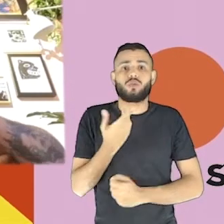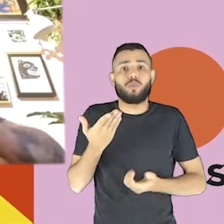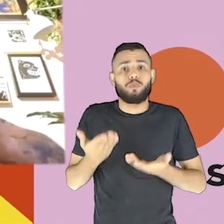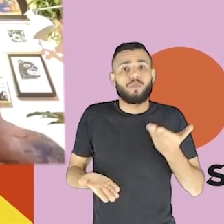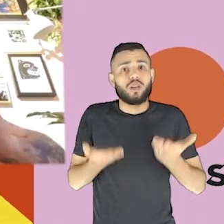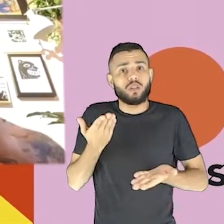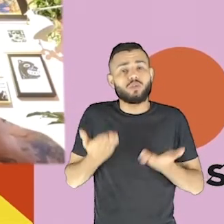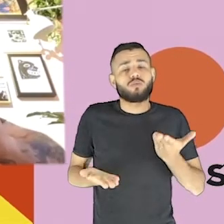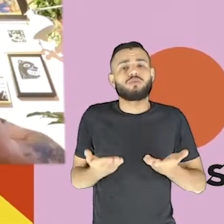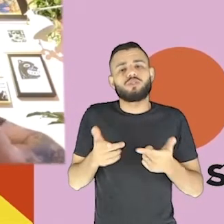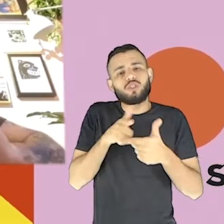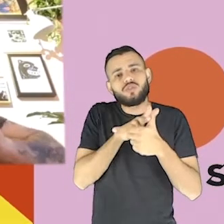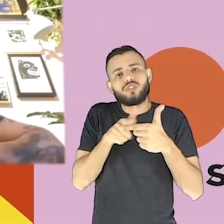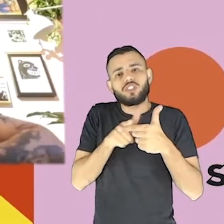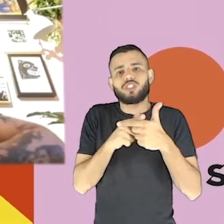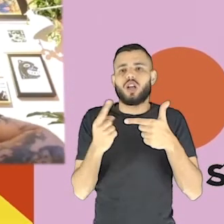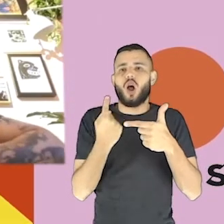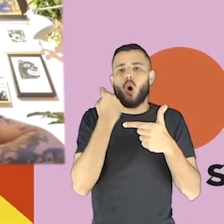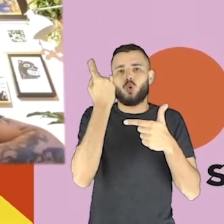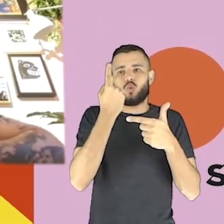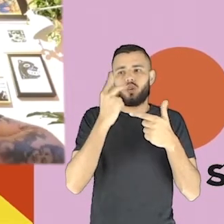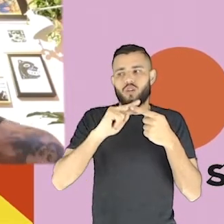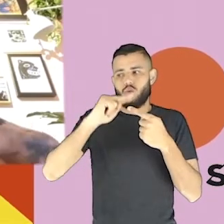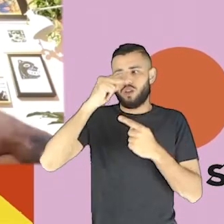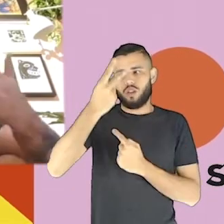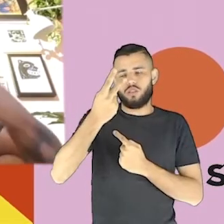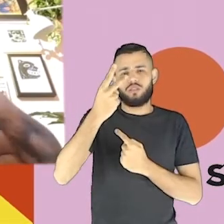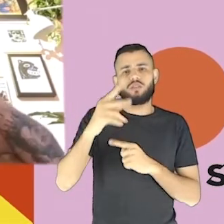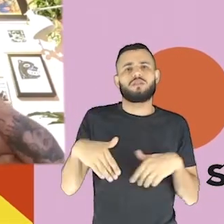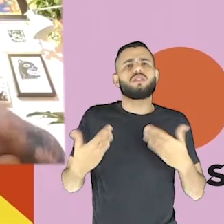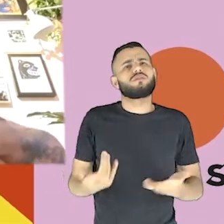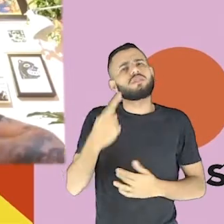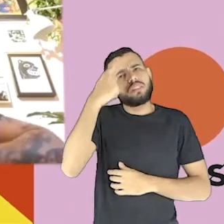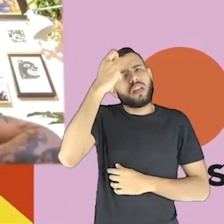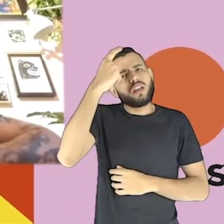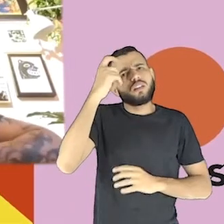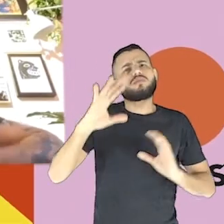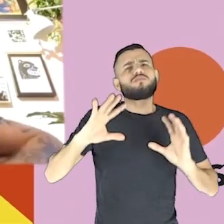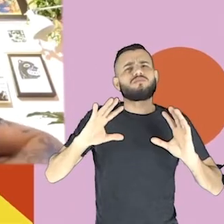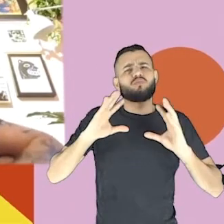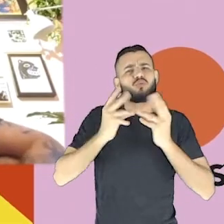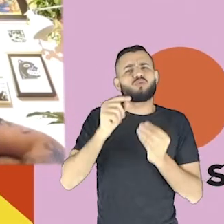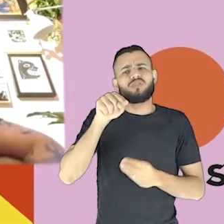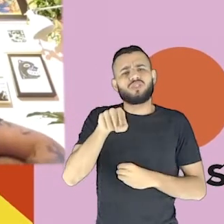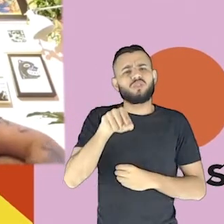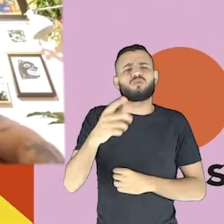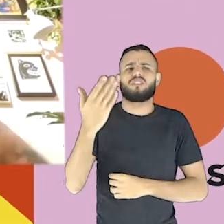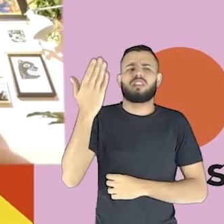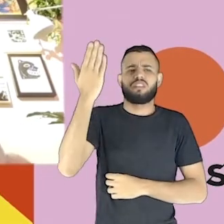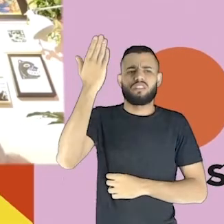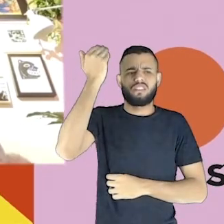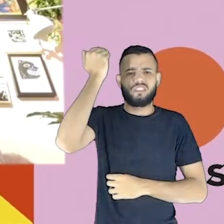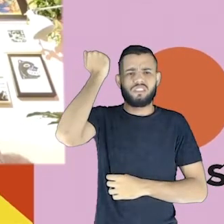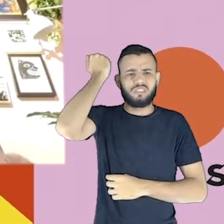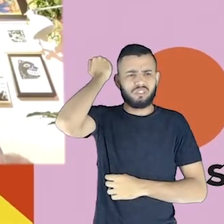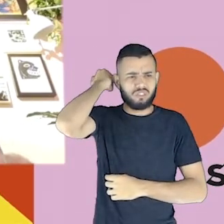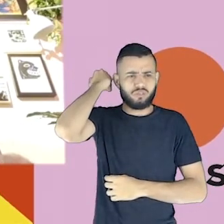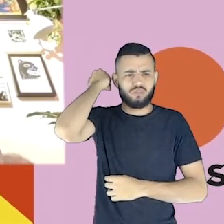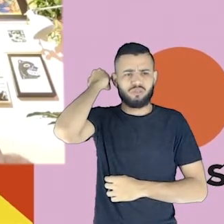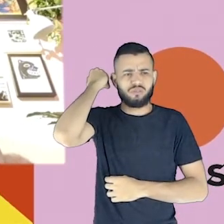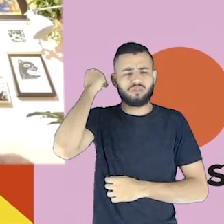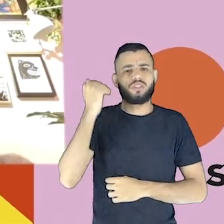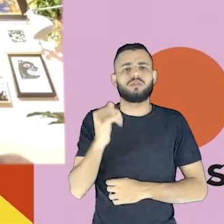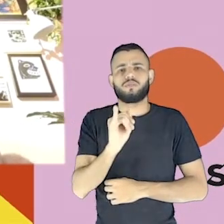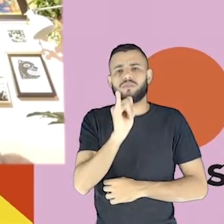nosso peso e divide pela nossa altura ao quadrado. E para você ter ideia de como isso é tão antigo, quem desenvolveu esse índice foi um